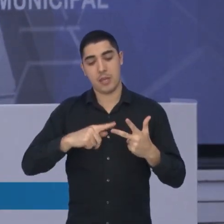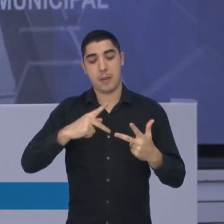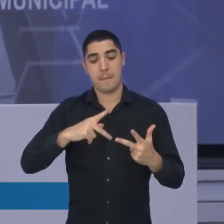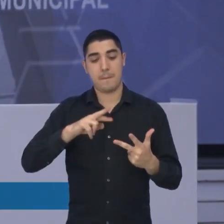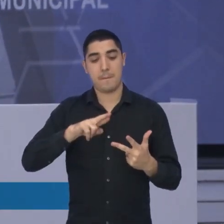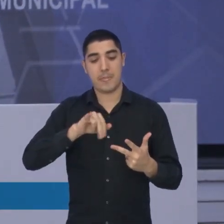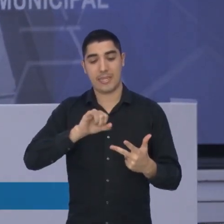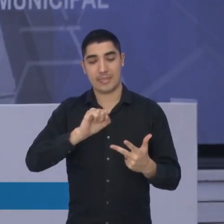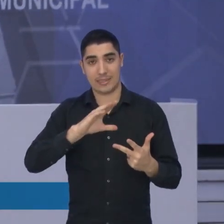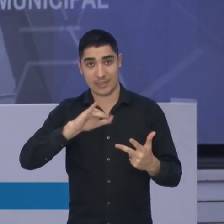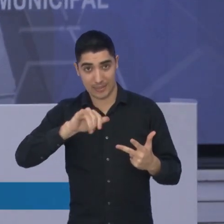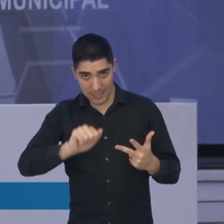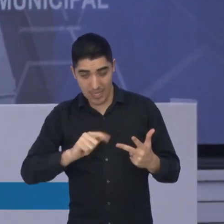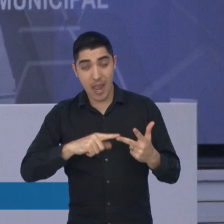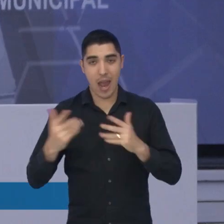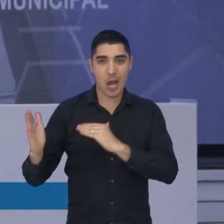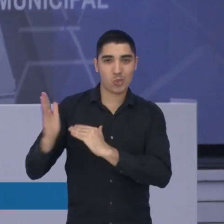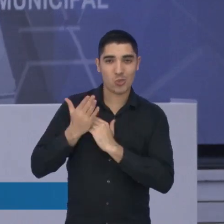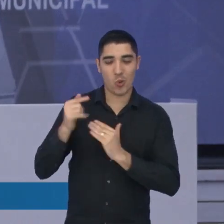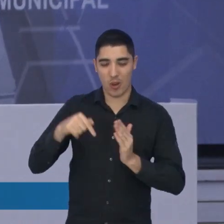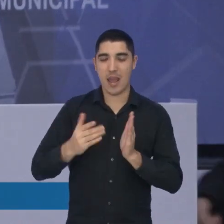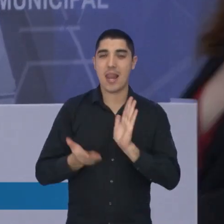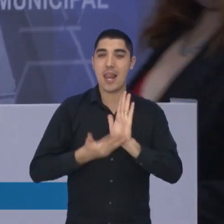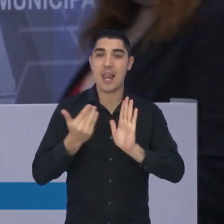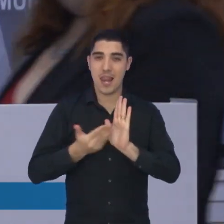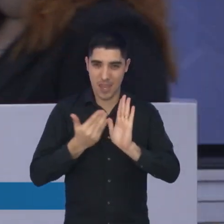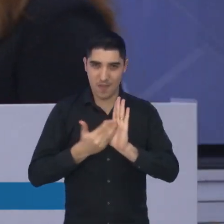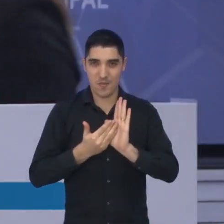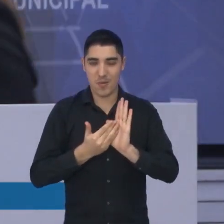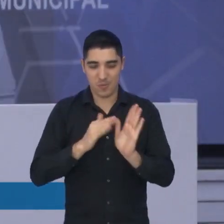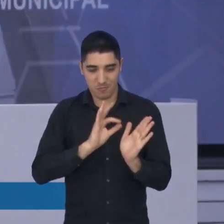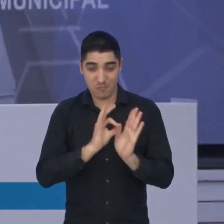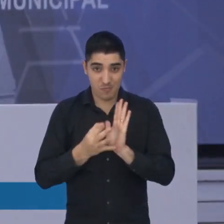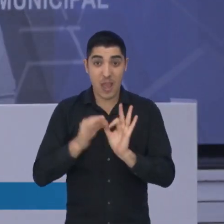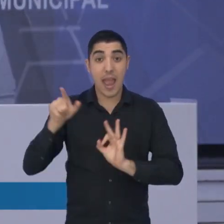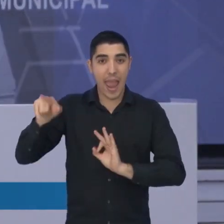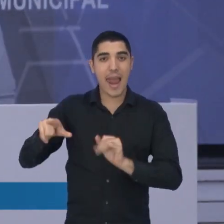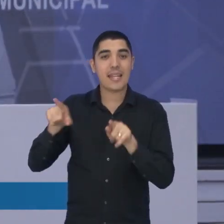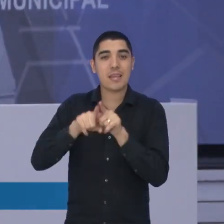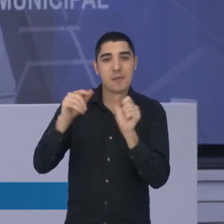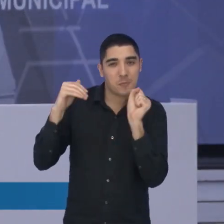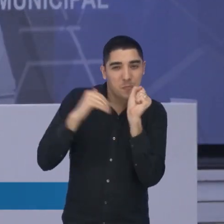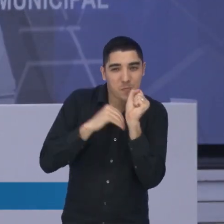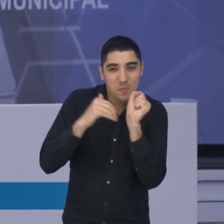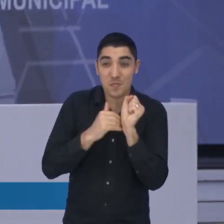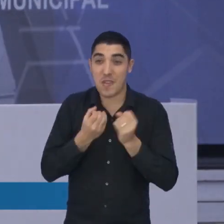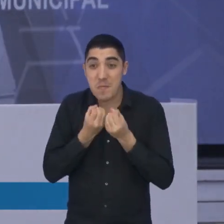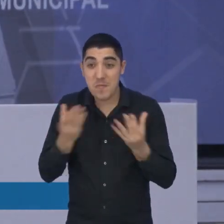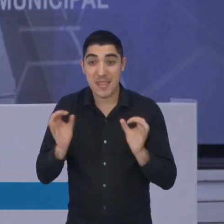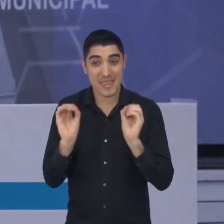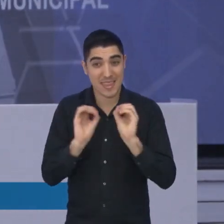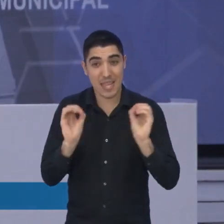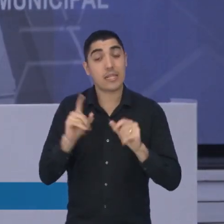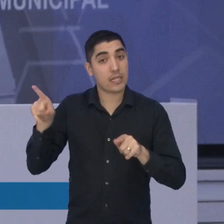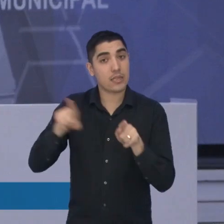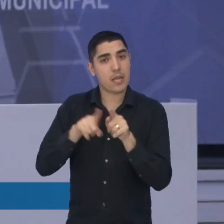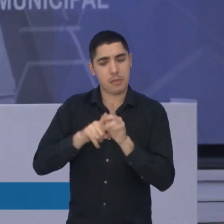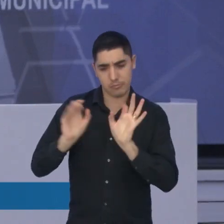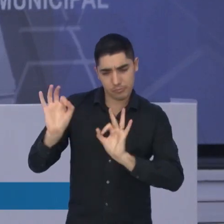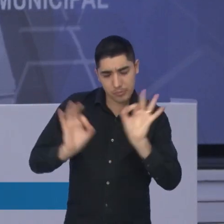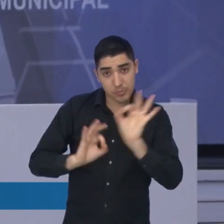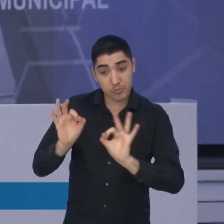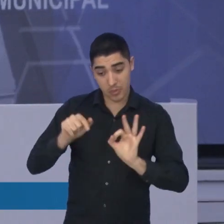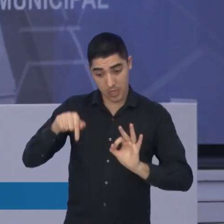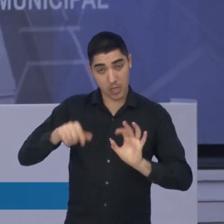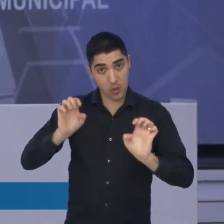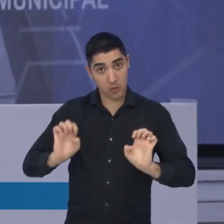além de me ajudar com a capa do livro do Milioni, guardou segredo sobre o título que o marido ia receber e trabalhou na organização da sessão